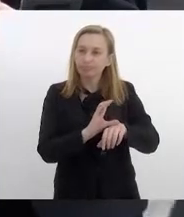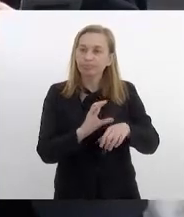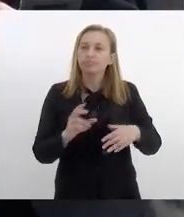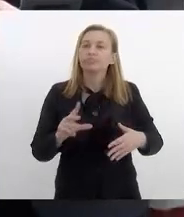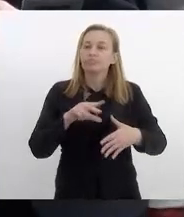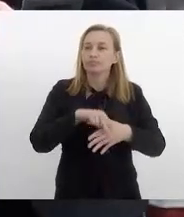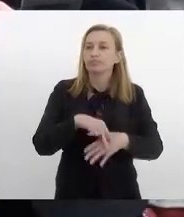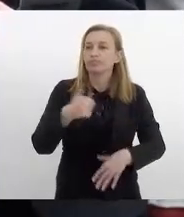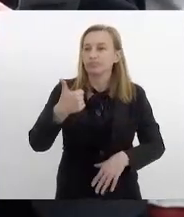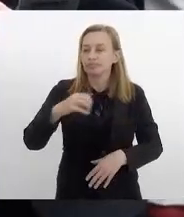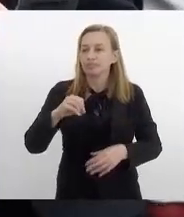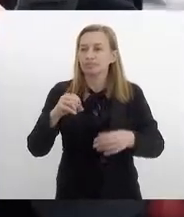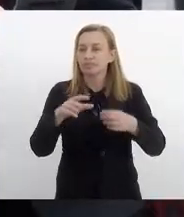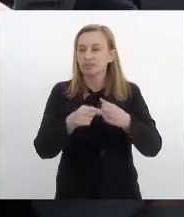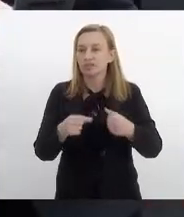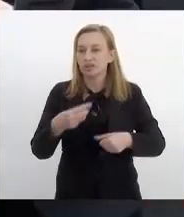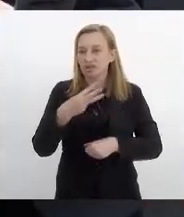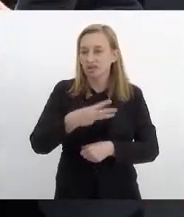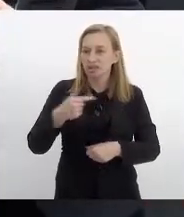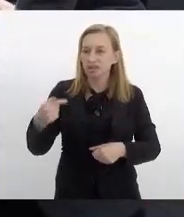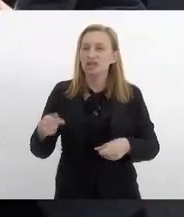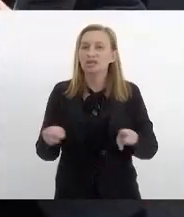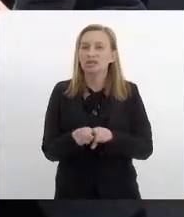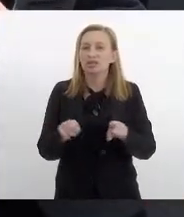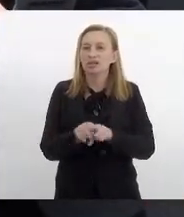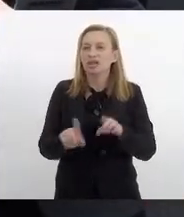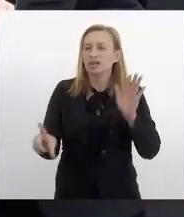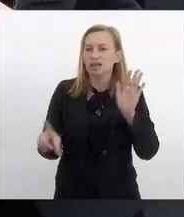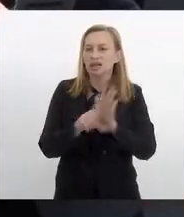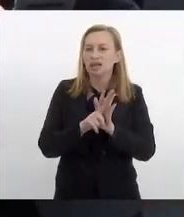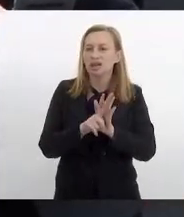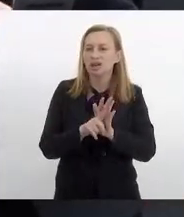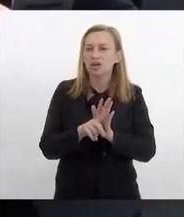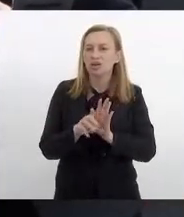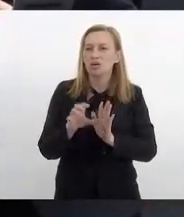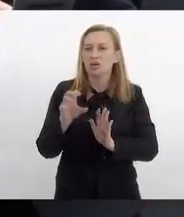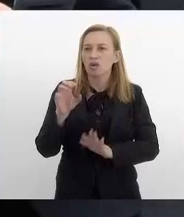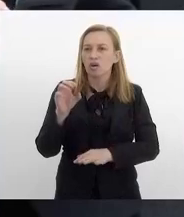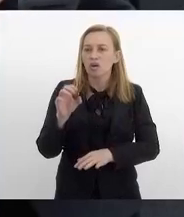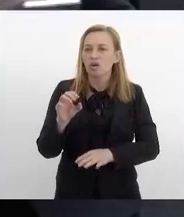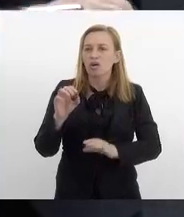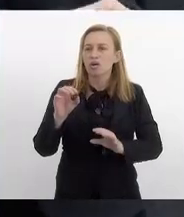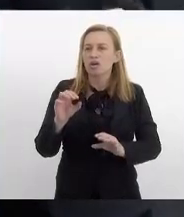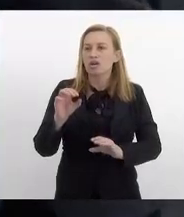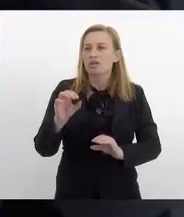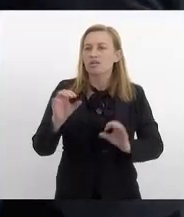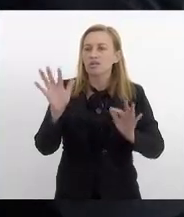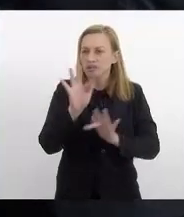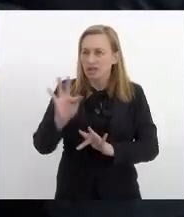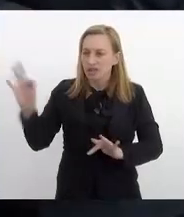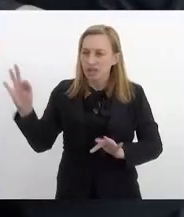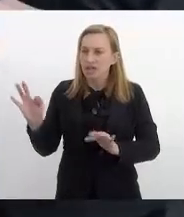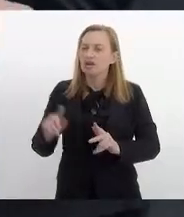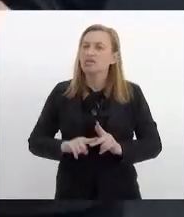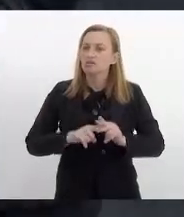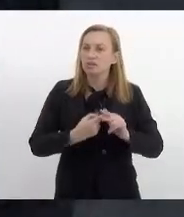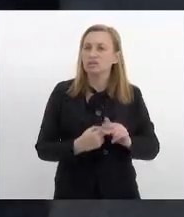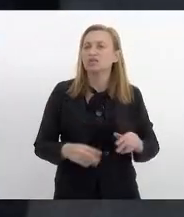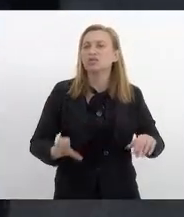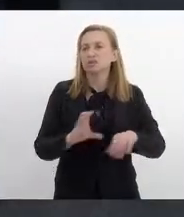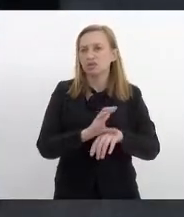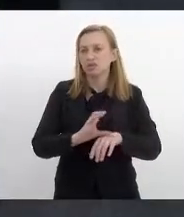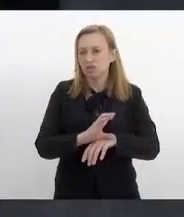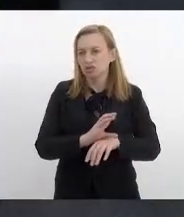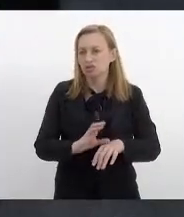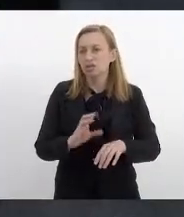do artigo 37, quanto na lei ordinária federal, que regulamenta esse artigo da Constituição.